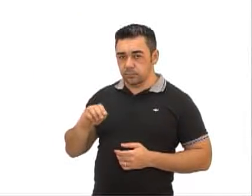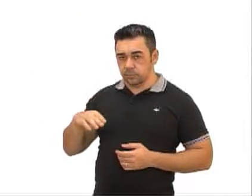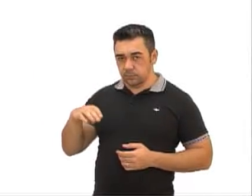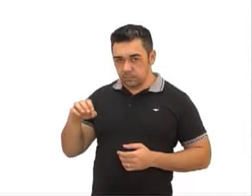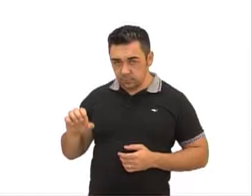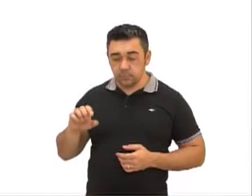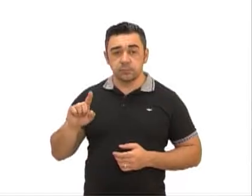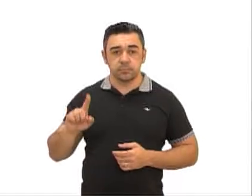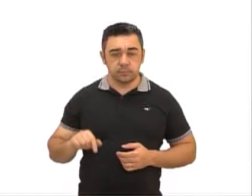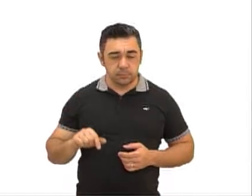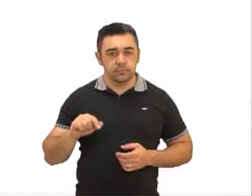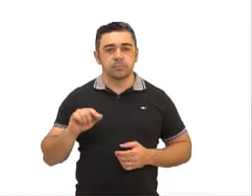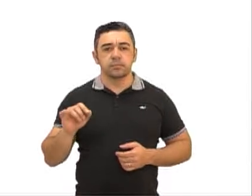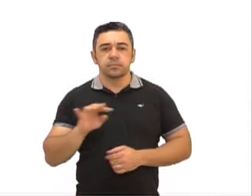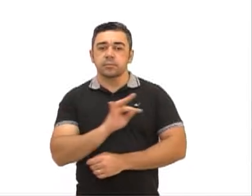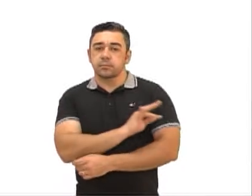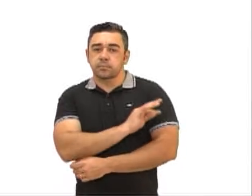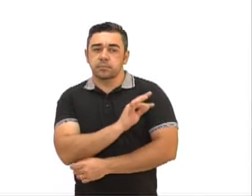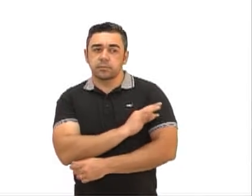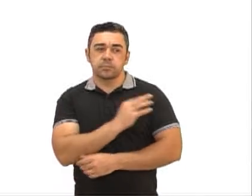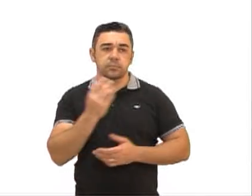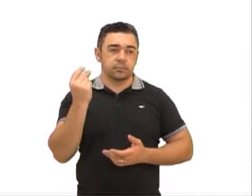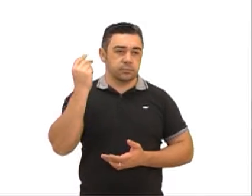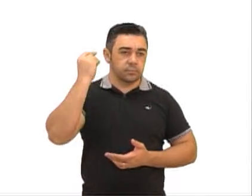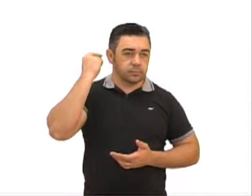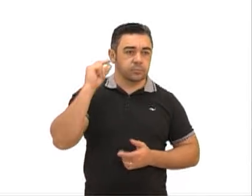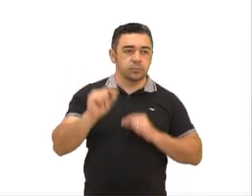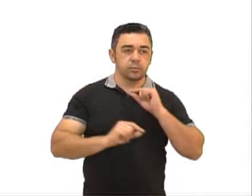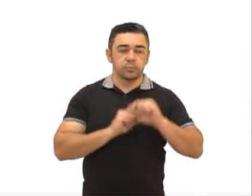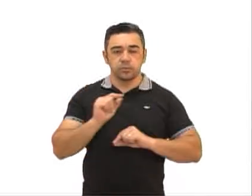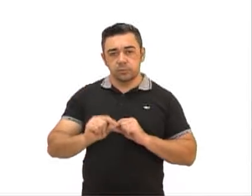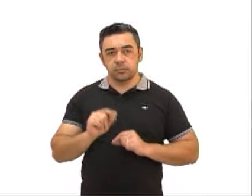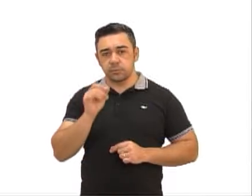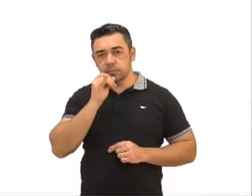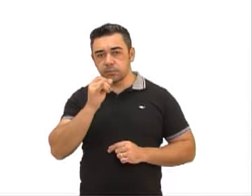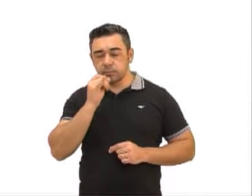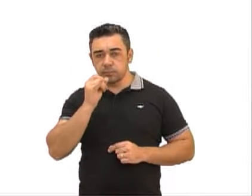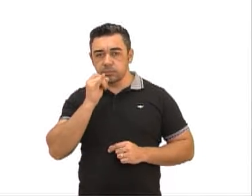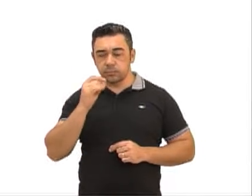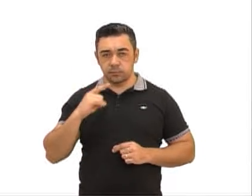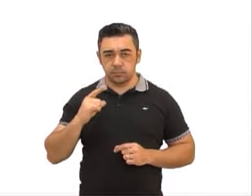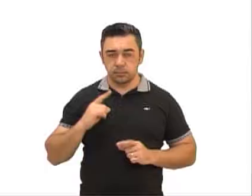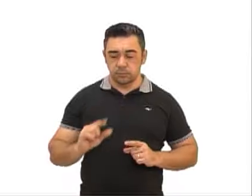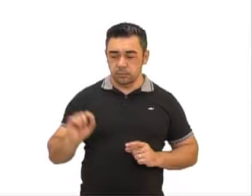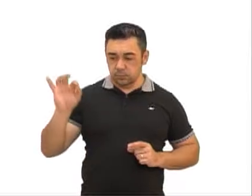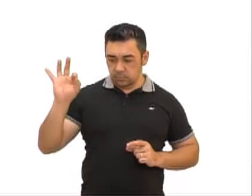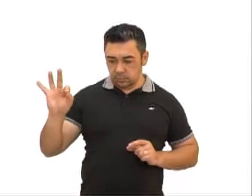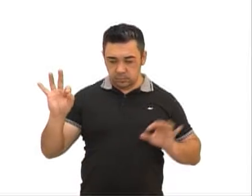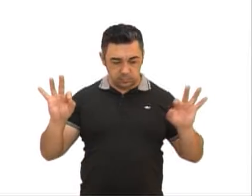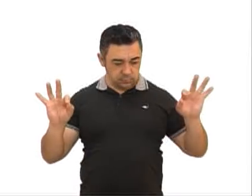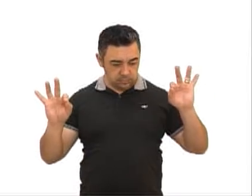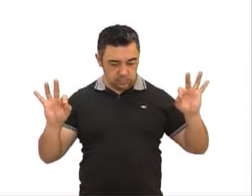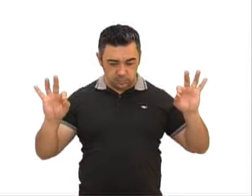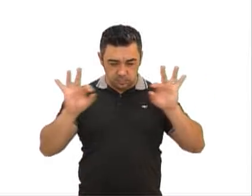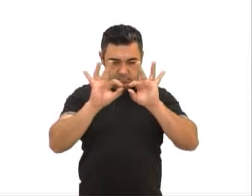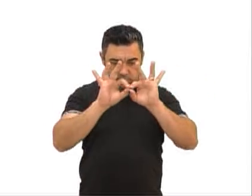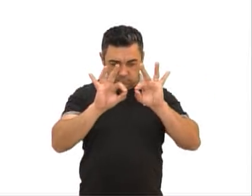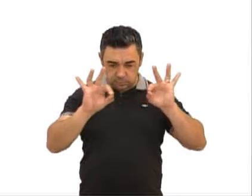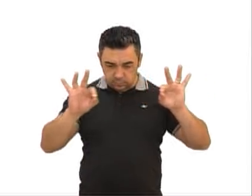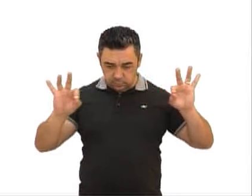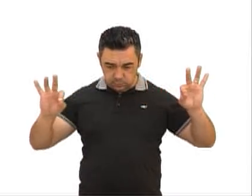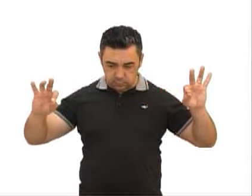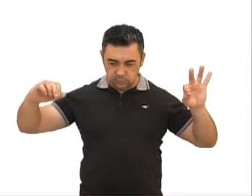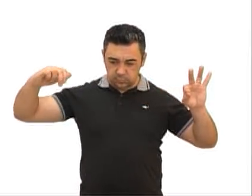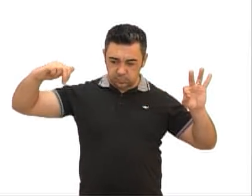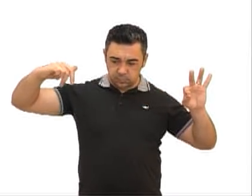bamba são técnicas muito antigas que consistem em atravessar espaços equilibrando-se sobre